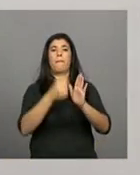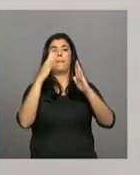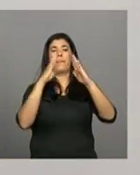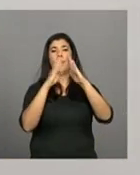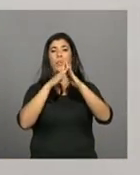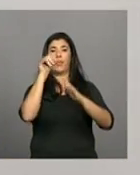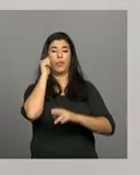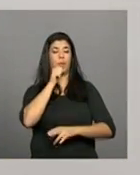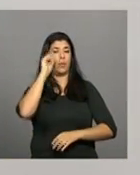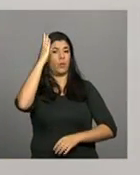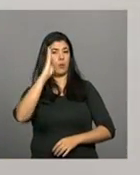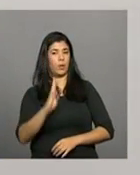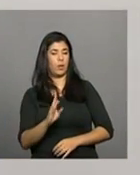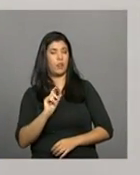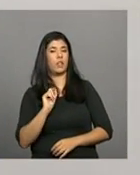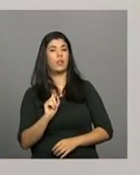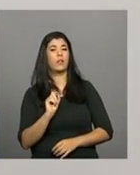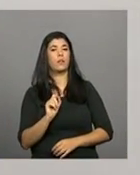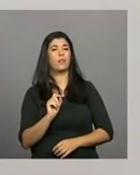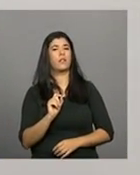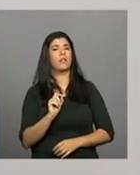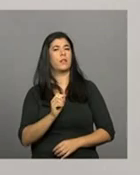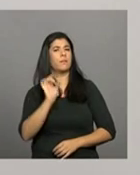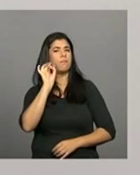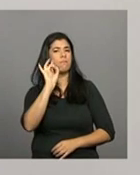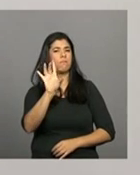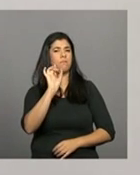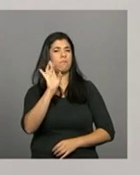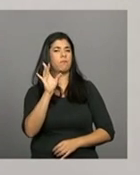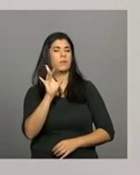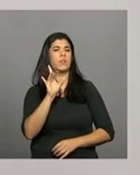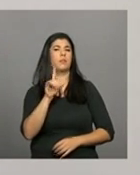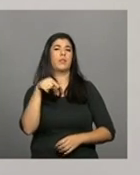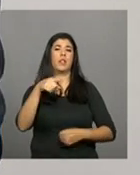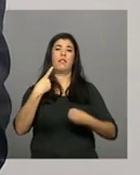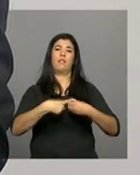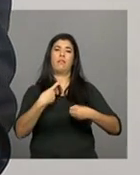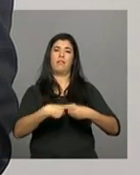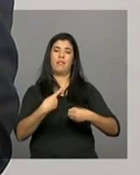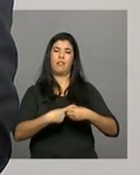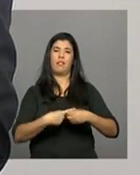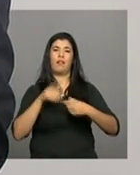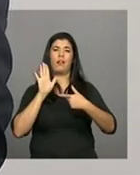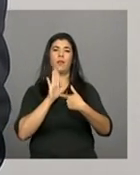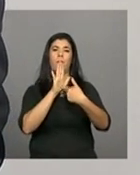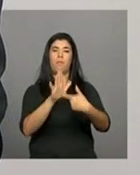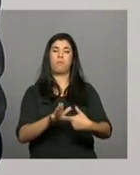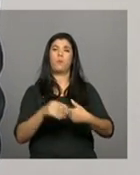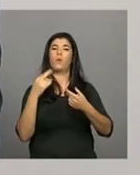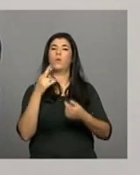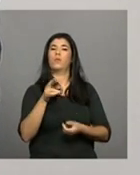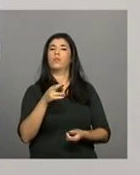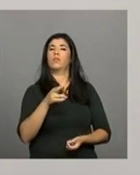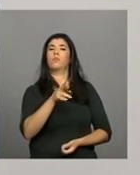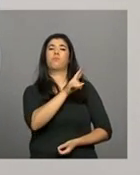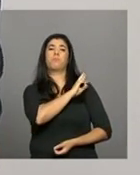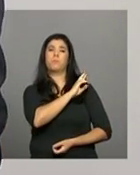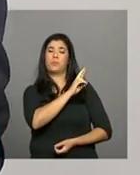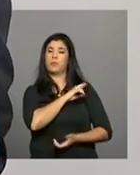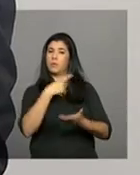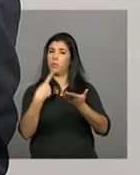Brasileira, sendo privilegiado a nossa cidade morena, simboliza o compromisso que todos